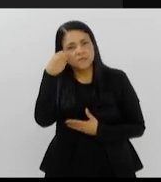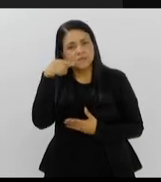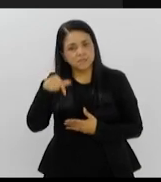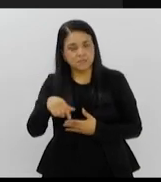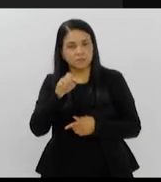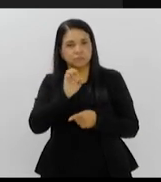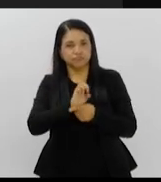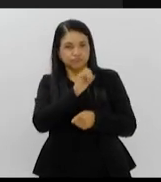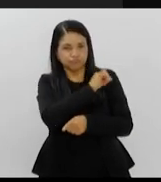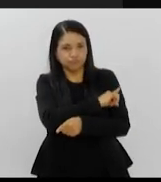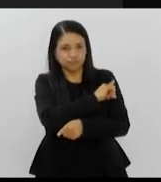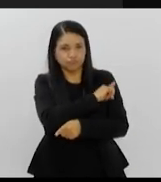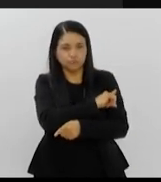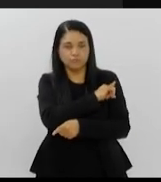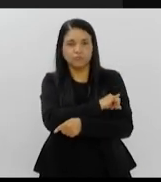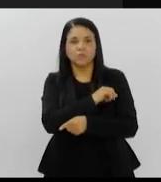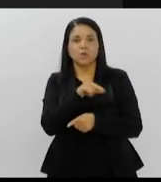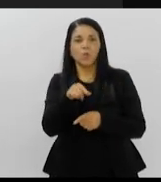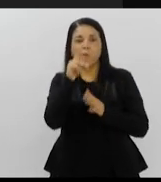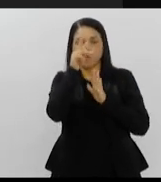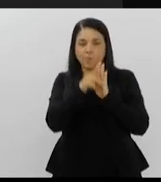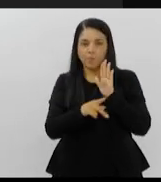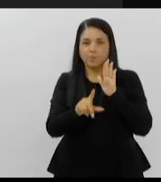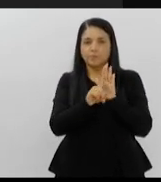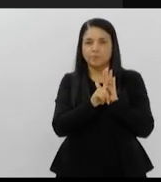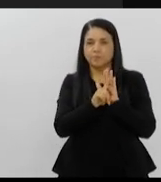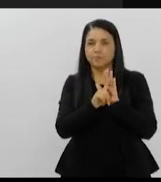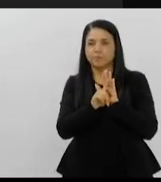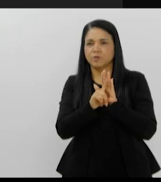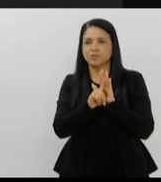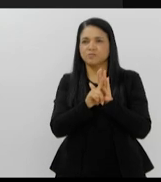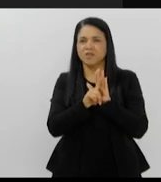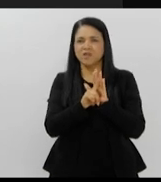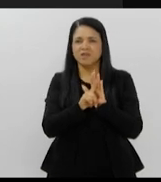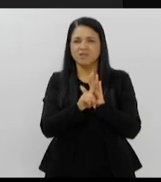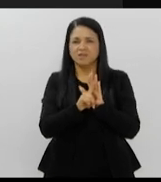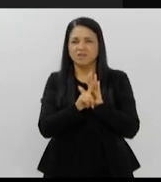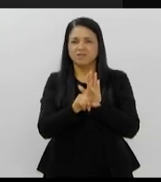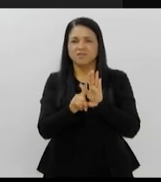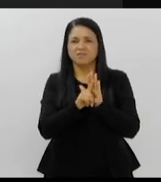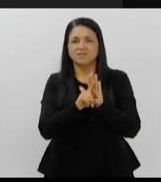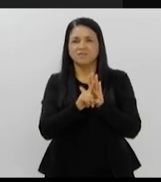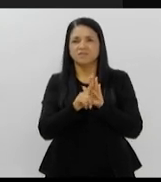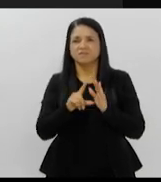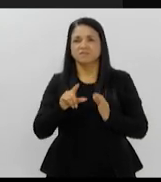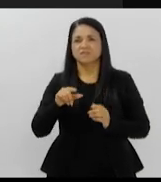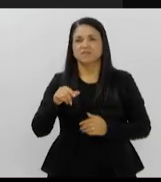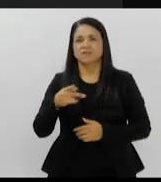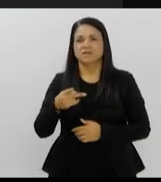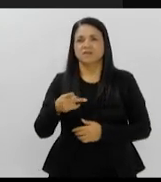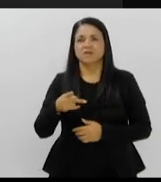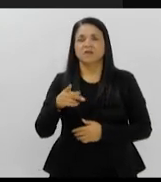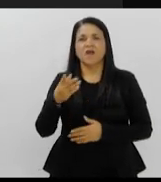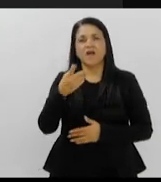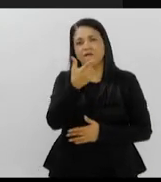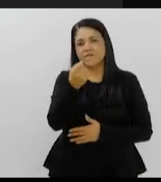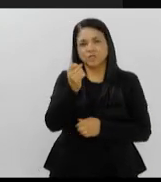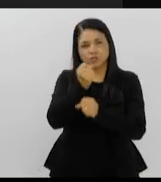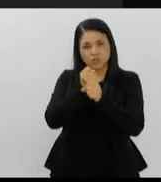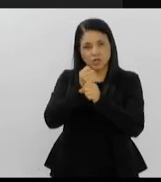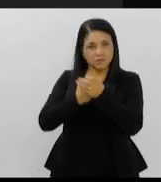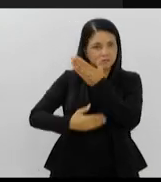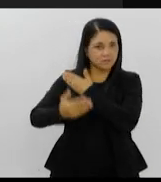Rio de Janeiro o grande projeto ProSanear, de 23 anos atrás, trabalhamos